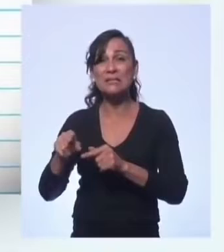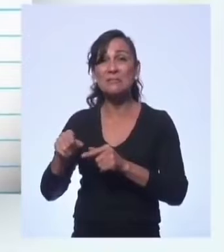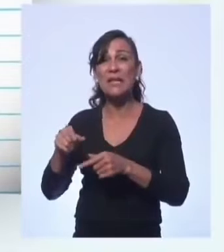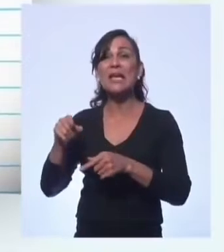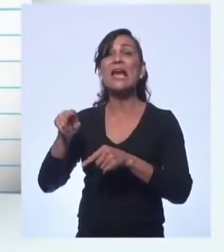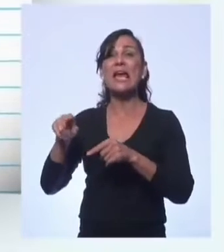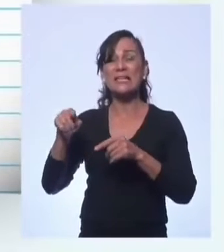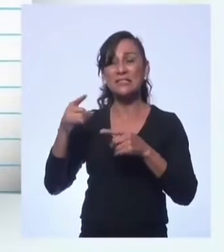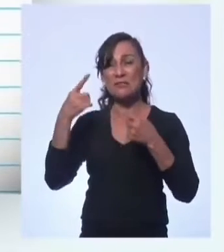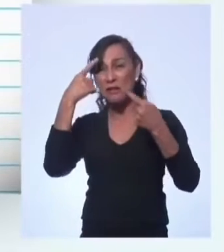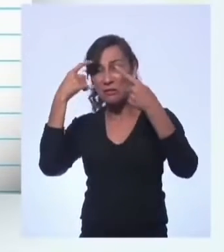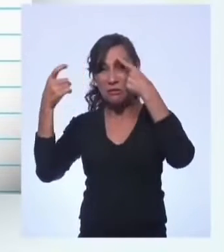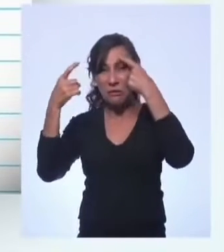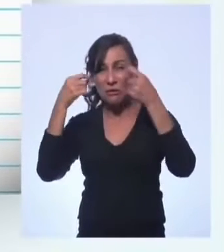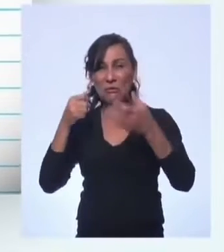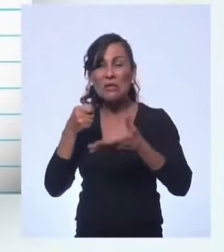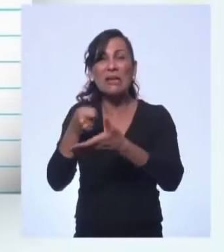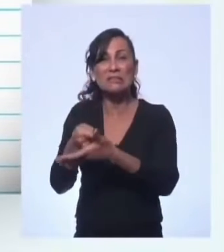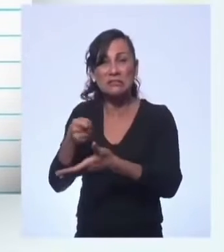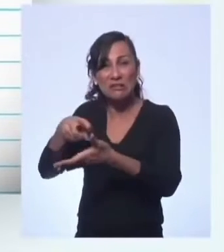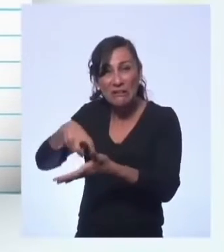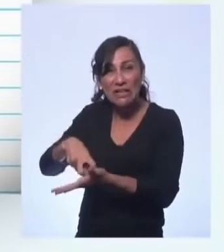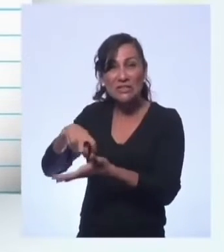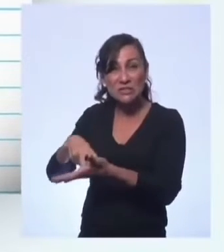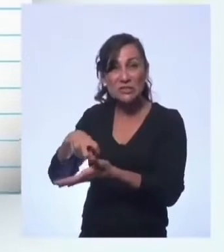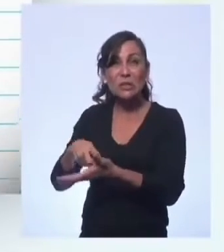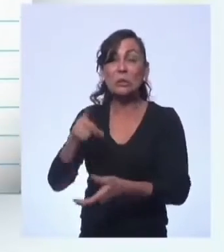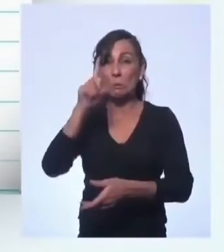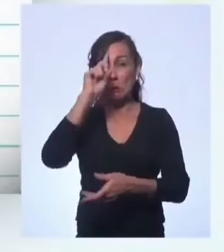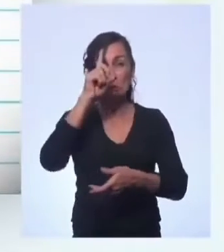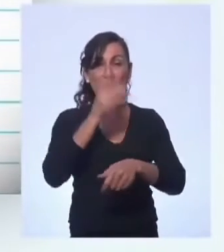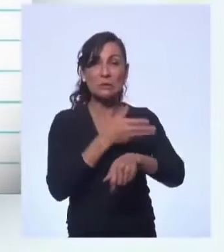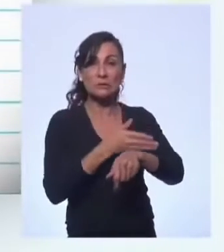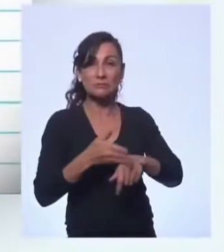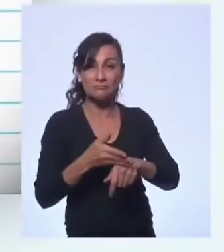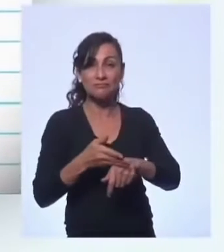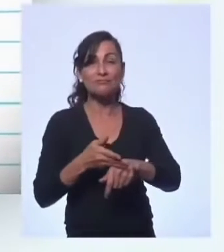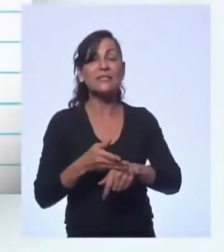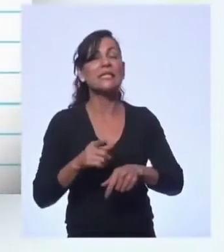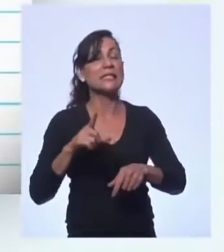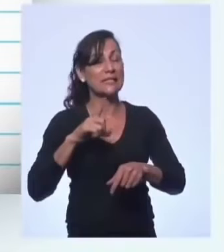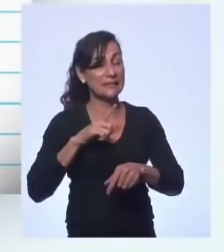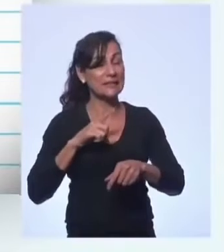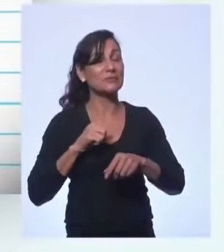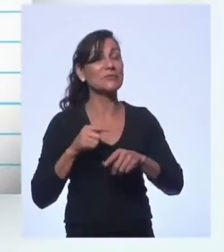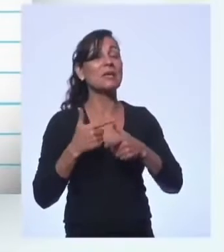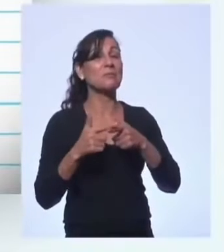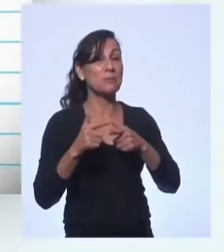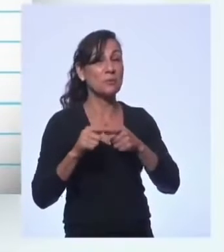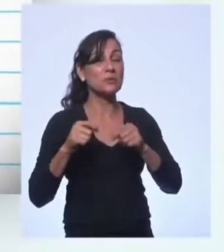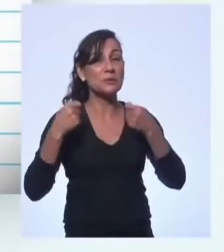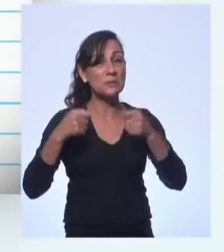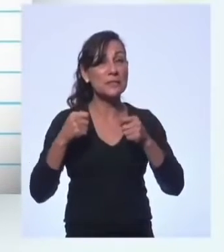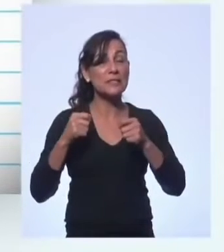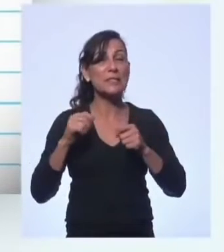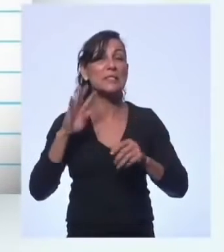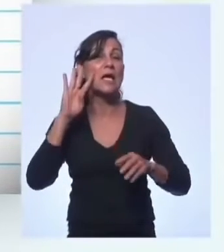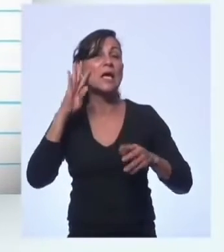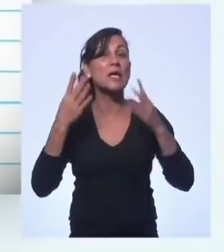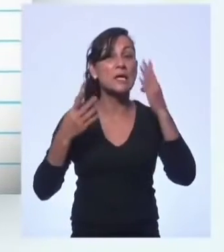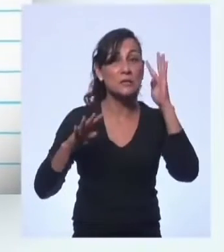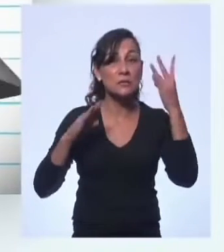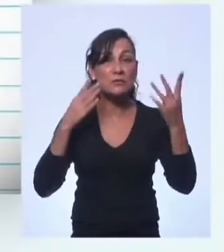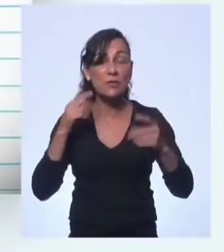agressão psicológica ou castigo físico de forma rotineira. Então, ainda há muito o que fazer para atingir este